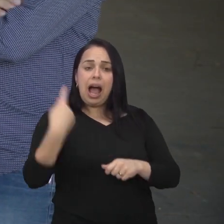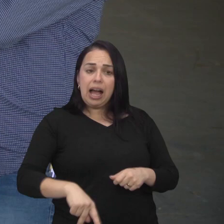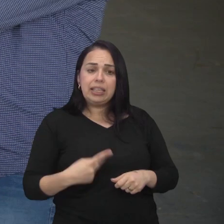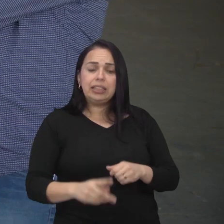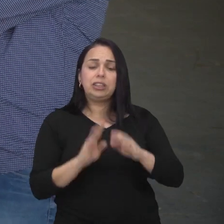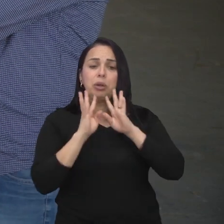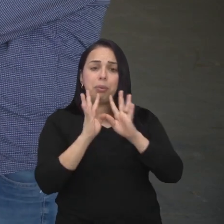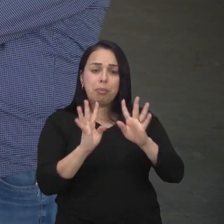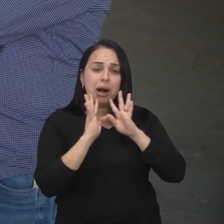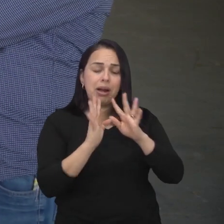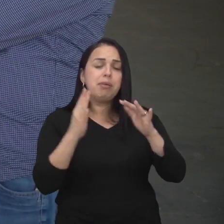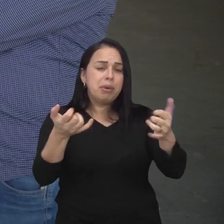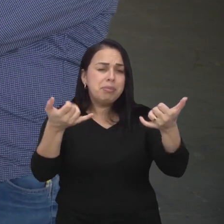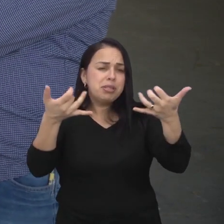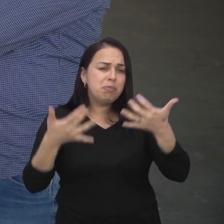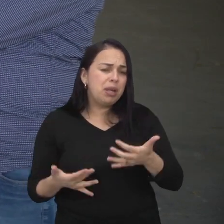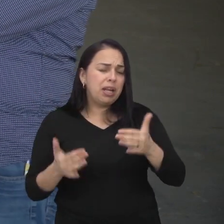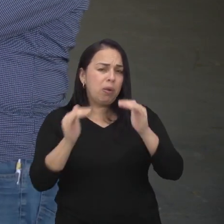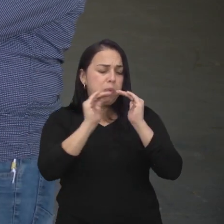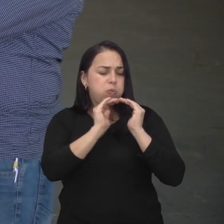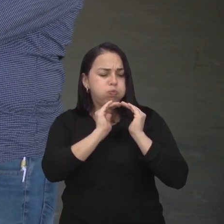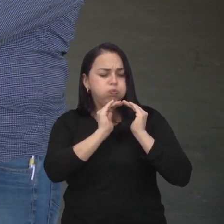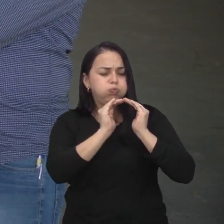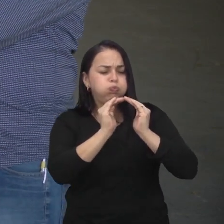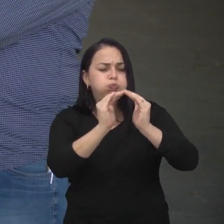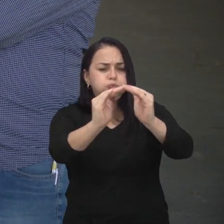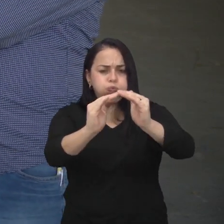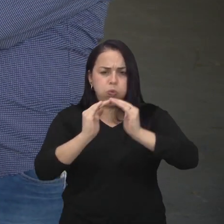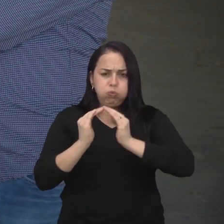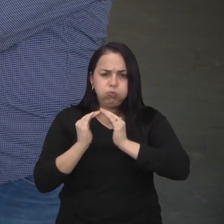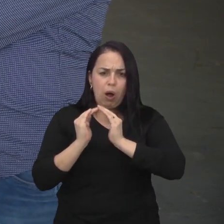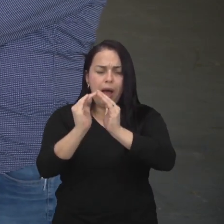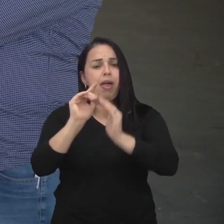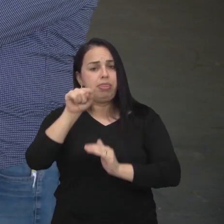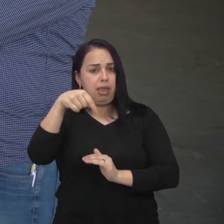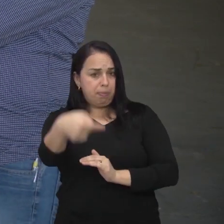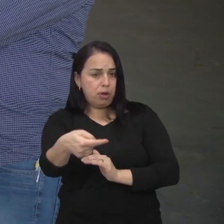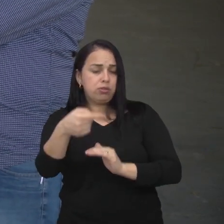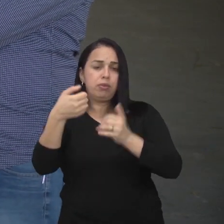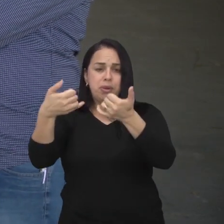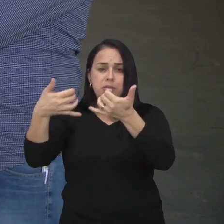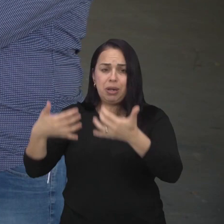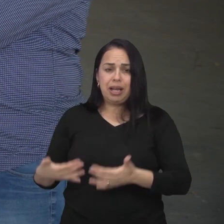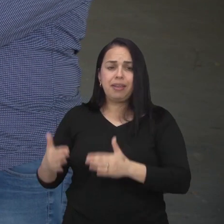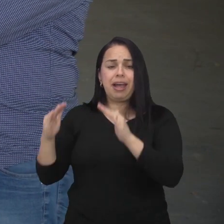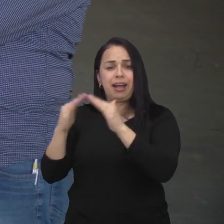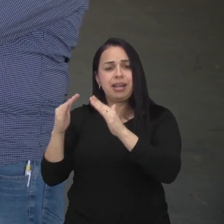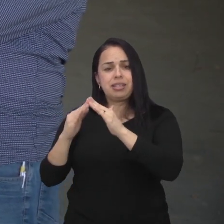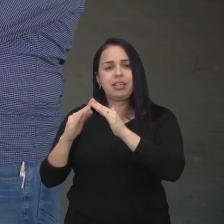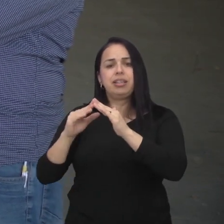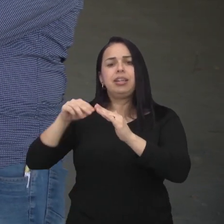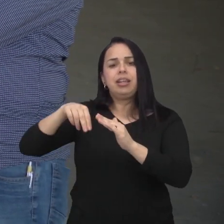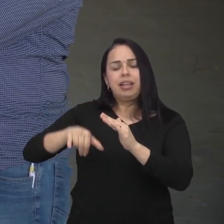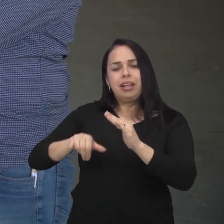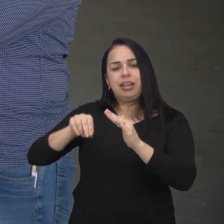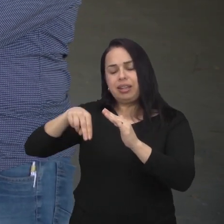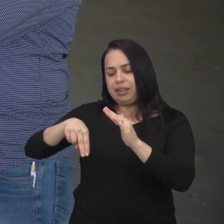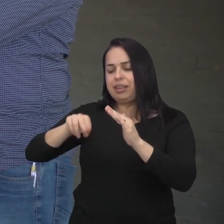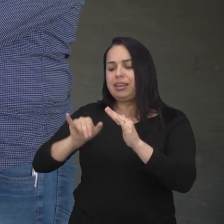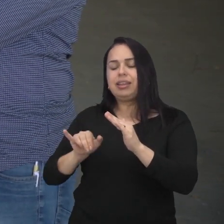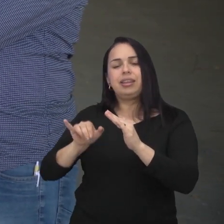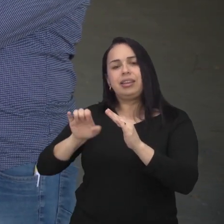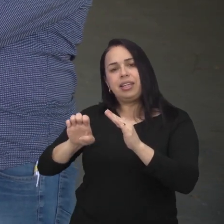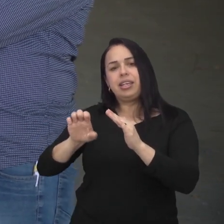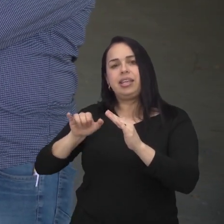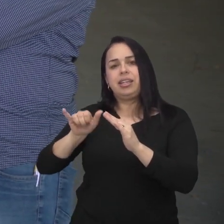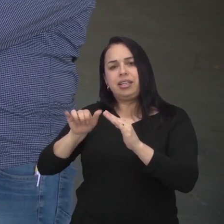fale um pouquinho dessa arquitetura aqui do Pavilhão Gaivotas e depois a gente vai falar um pouquinho da Casa Niemeyer, do parque,